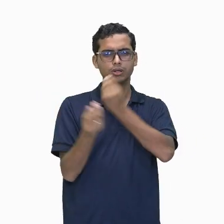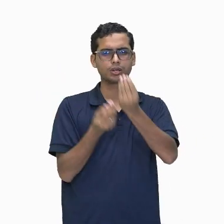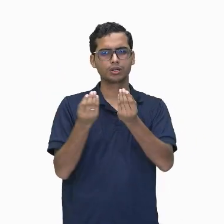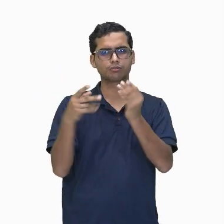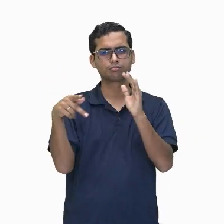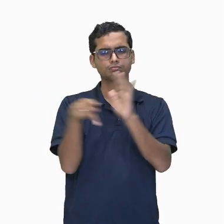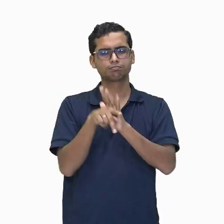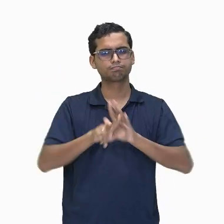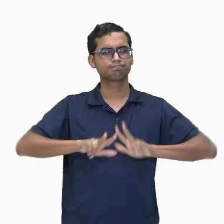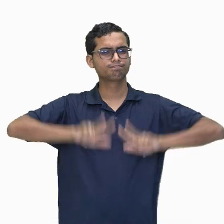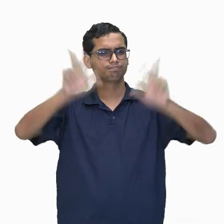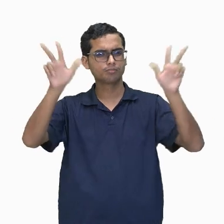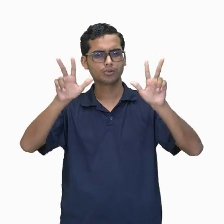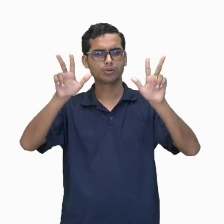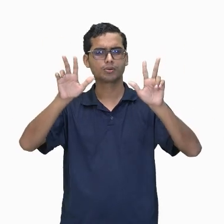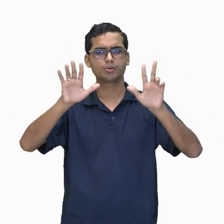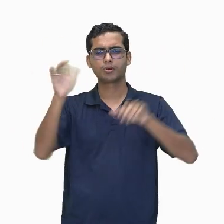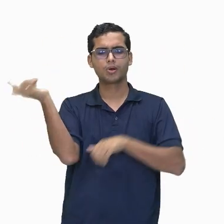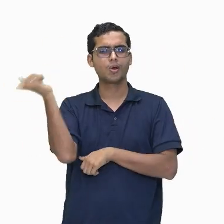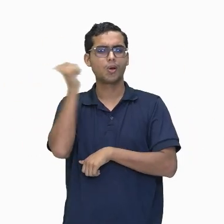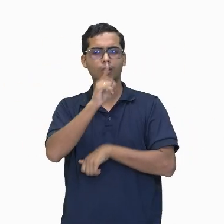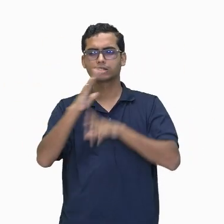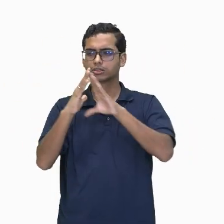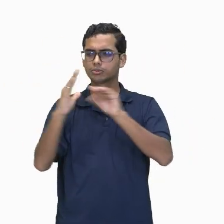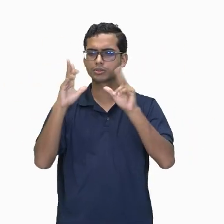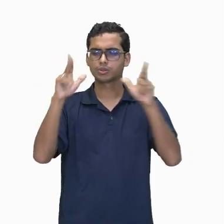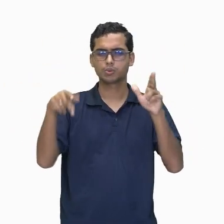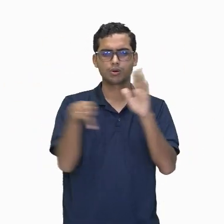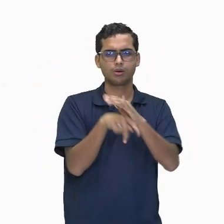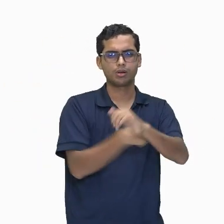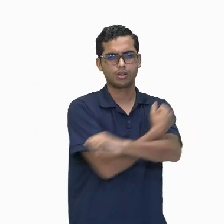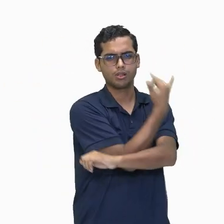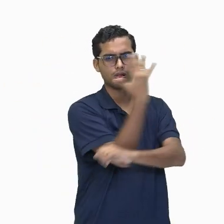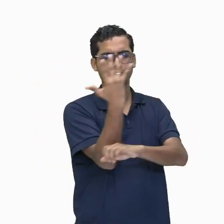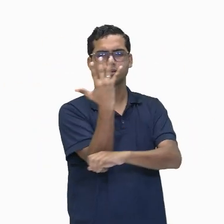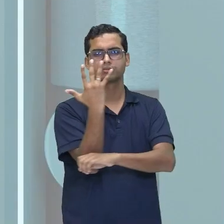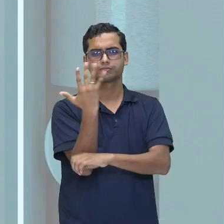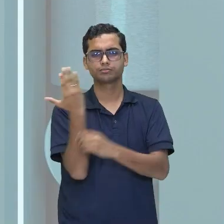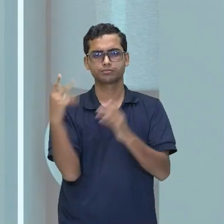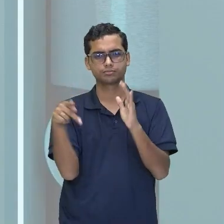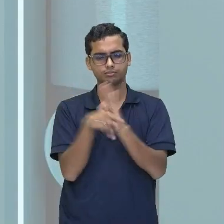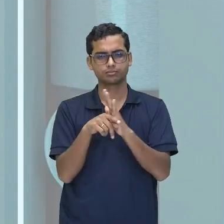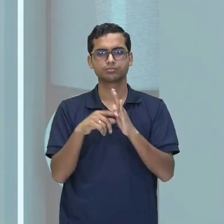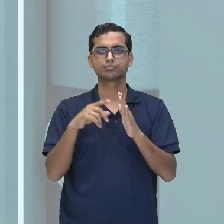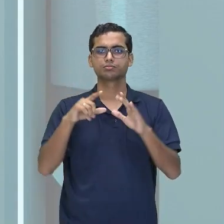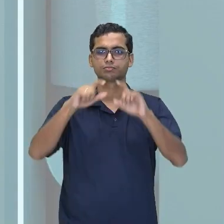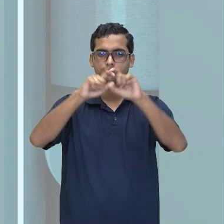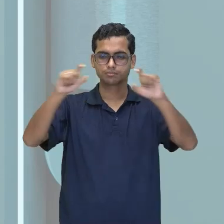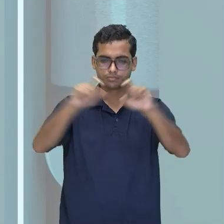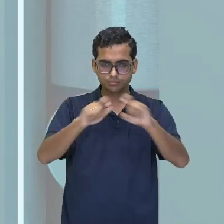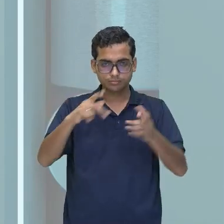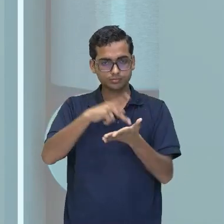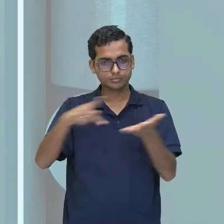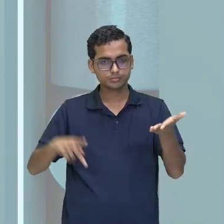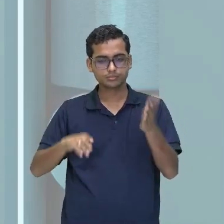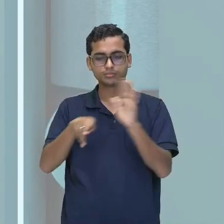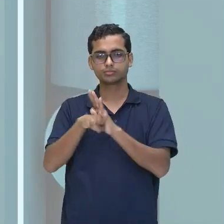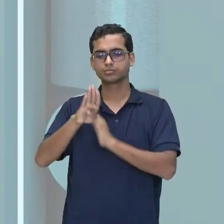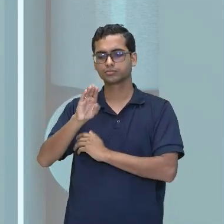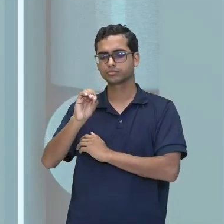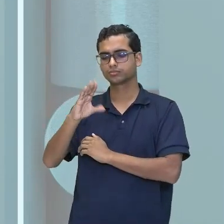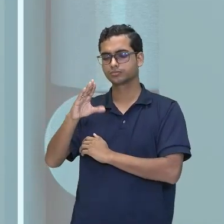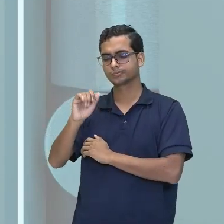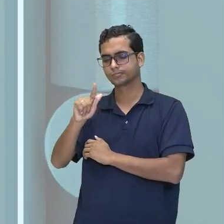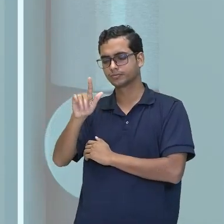aventura, não te imito nos dons da natureza. Então, isso é um poema do Bocage, e como nós podemos ver,